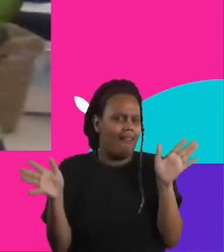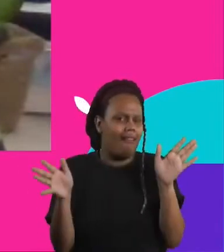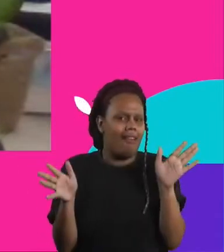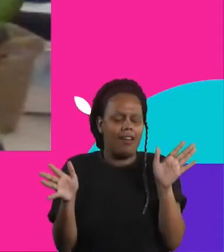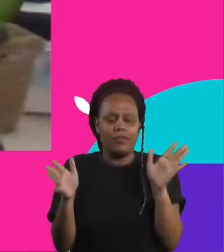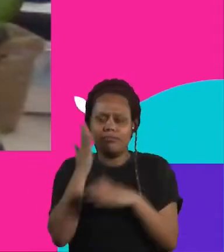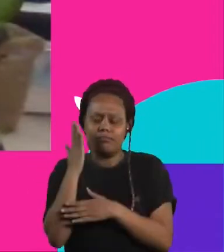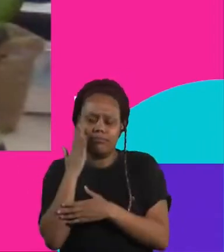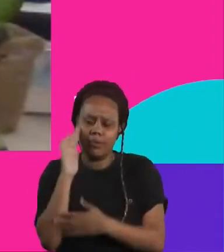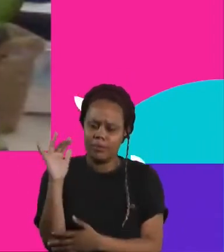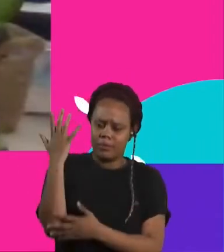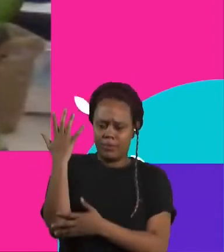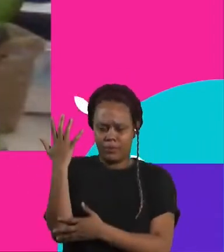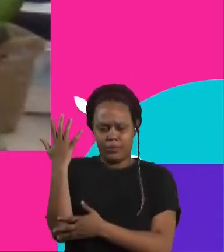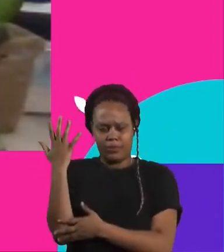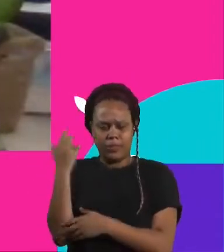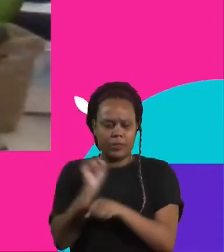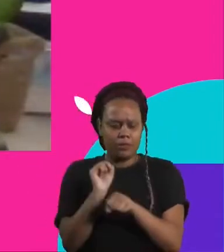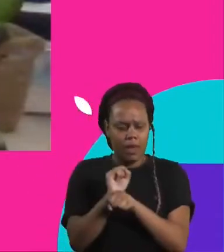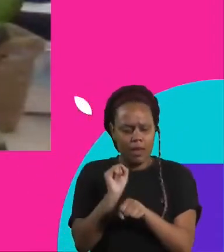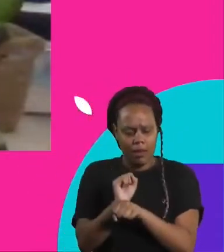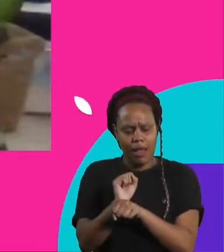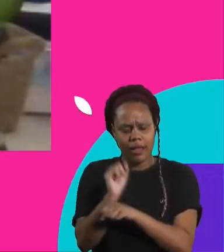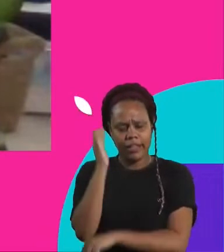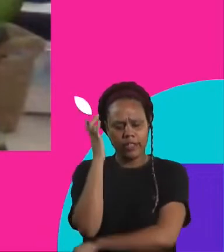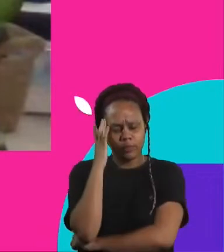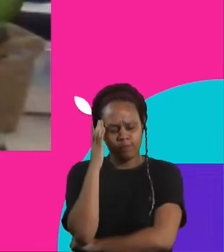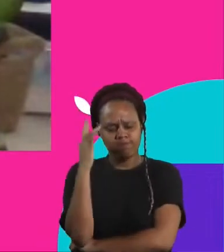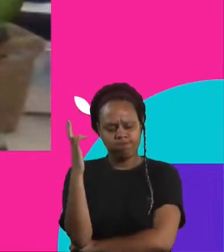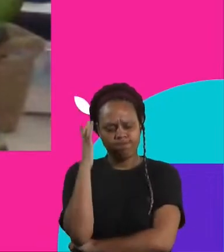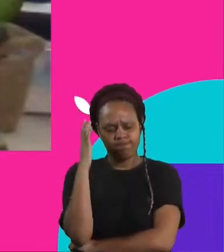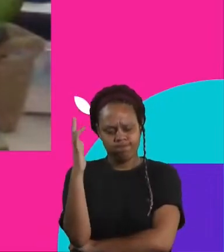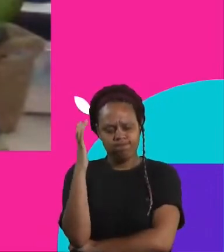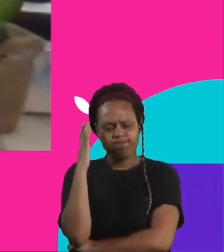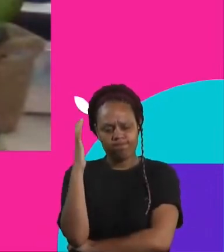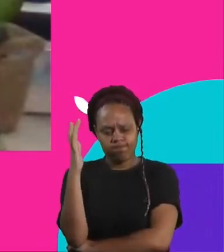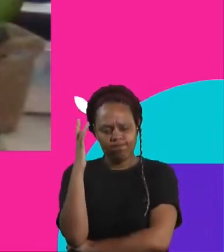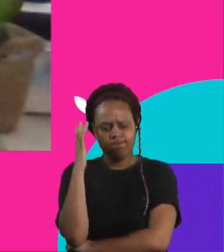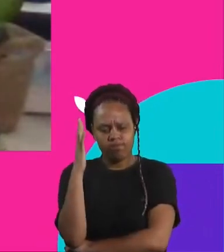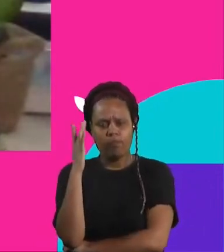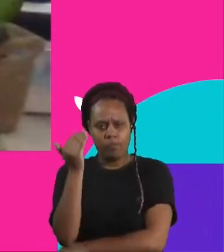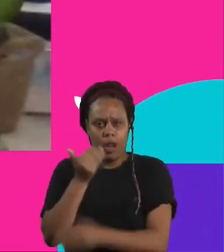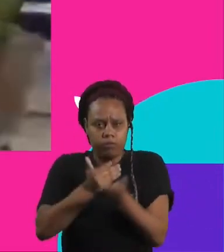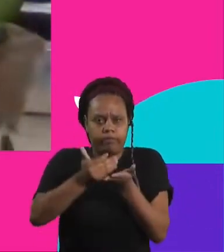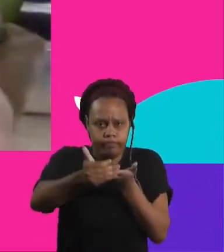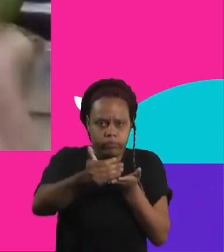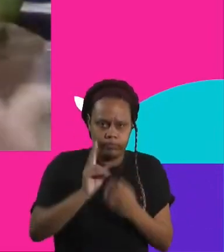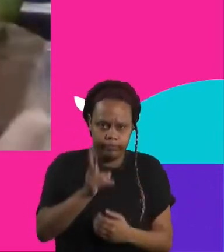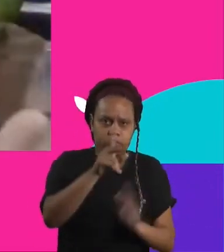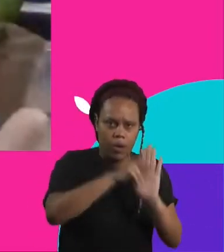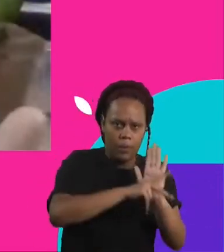os seus resultados, sabe? Parar um momentinho para fazer uma reflexão quando você está concebendo um projeto, para pensar, cara, quais são as